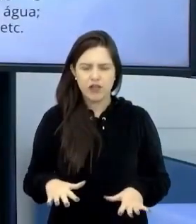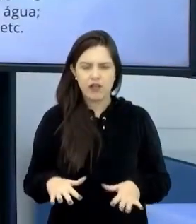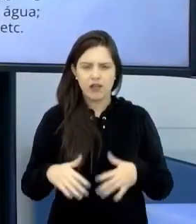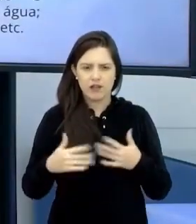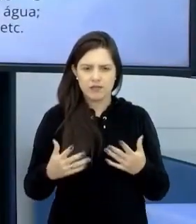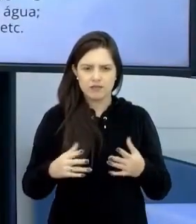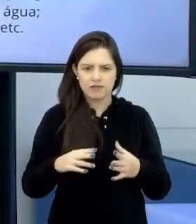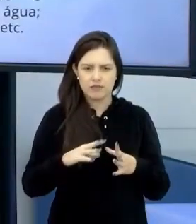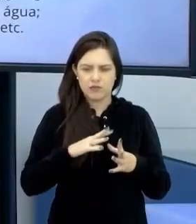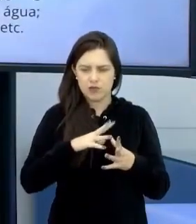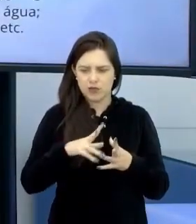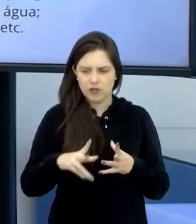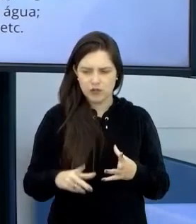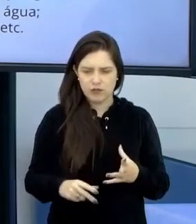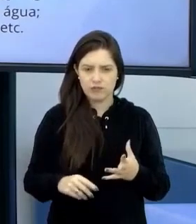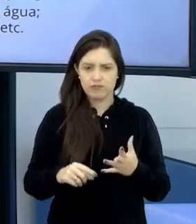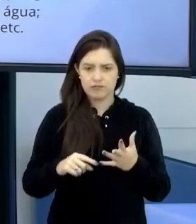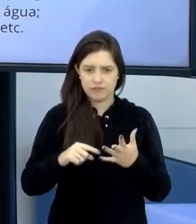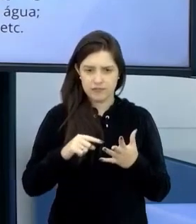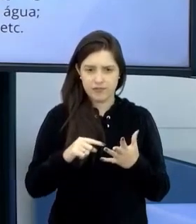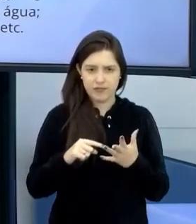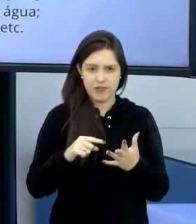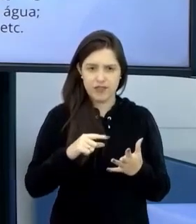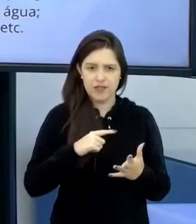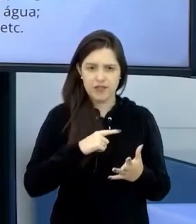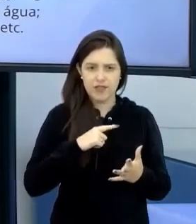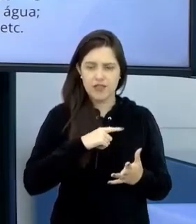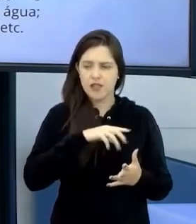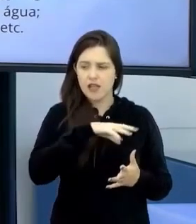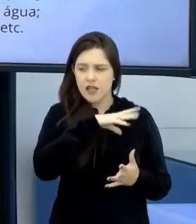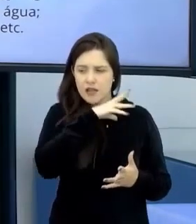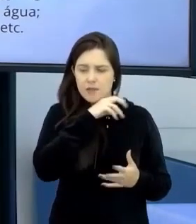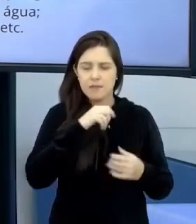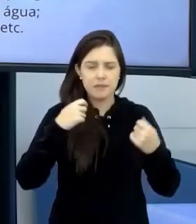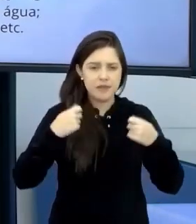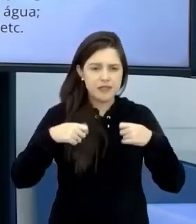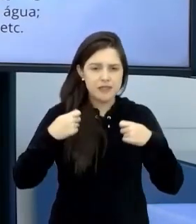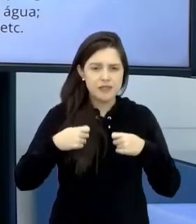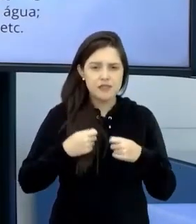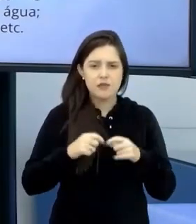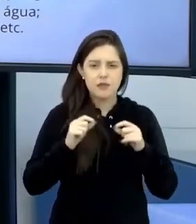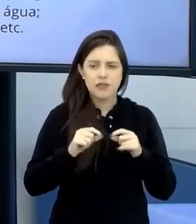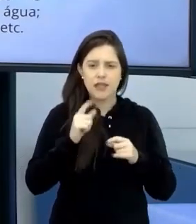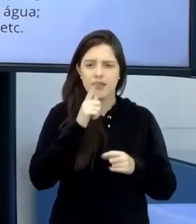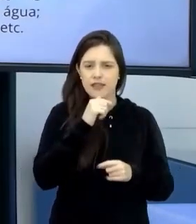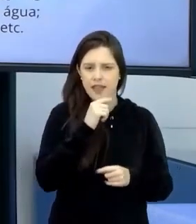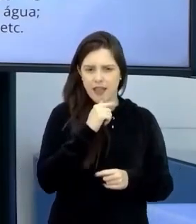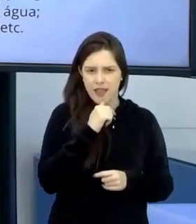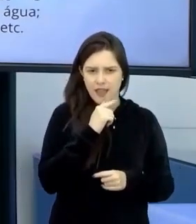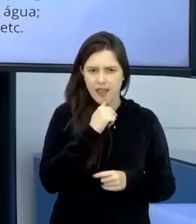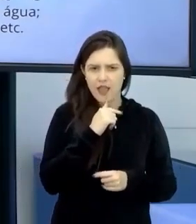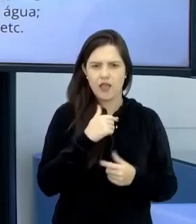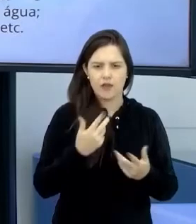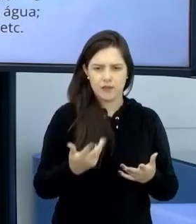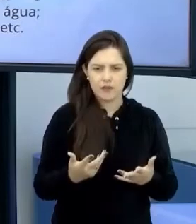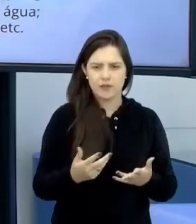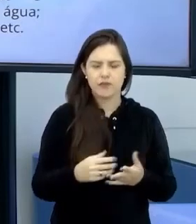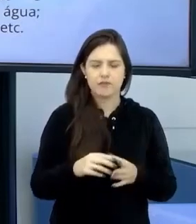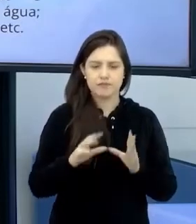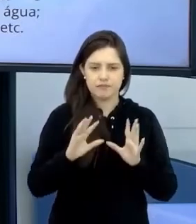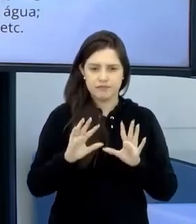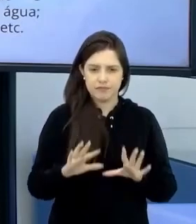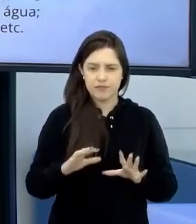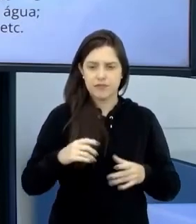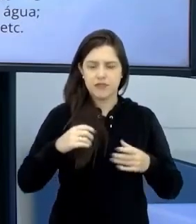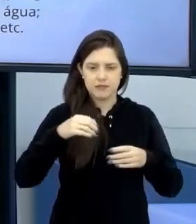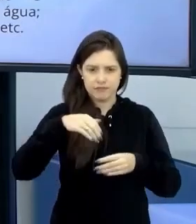existem animais que precisam de viver ali sob a água, viver em cima da água. Mas só que eles não podem afundar, mas